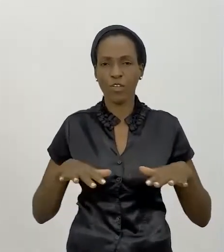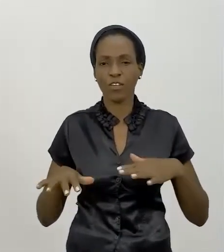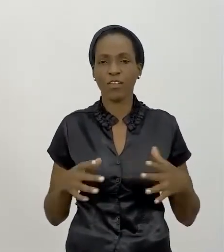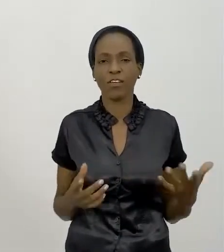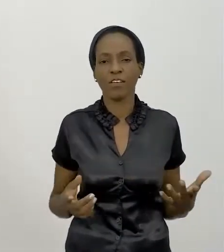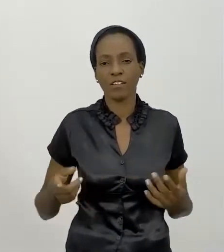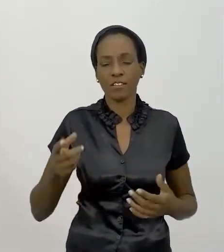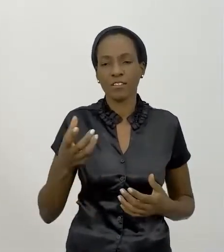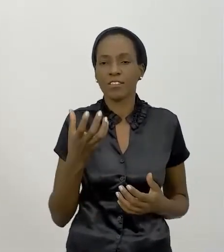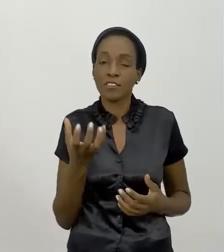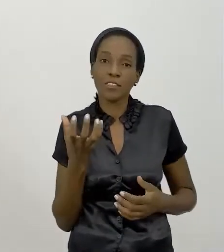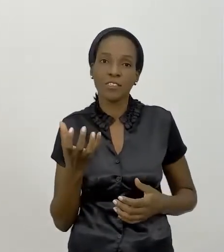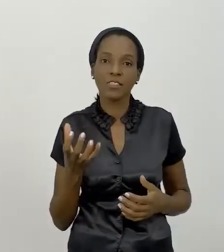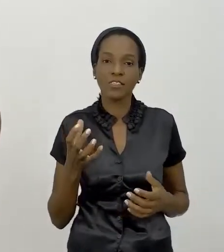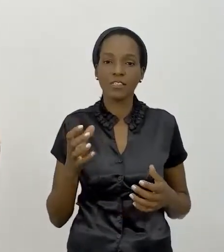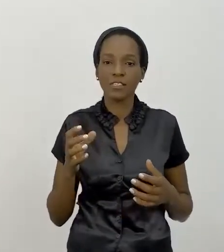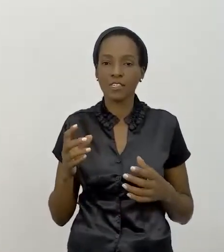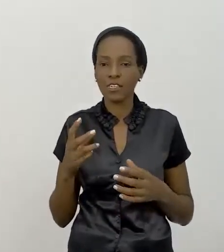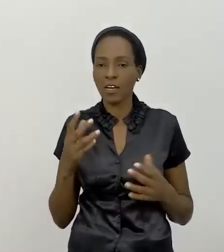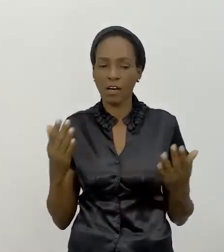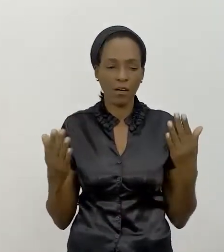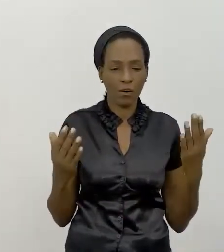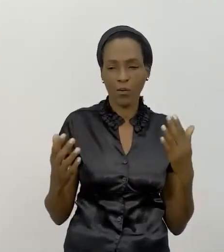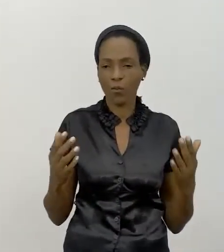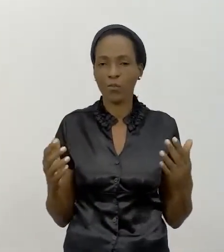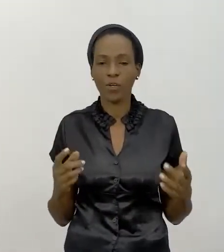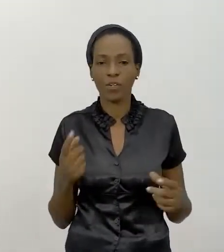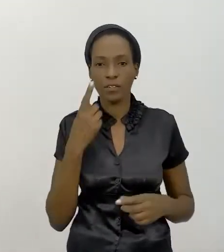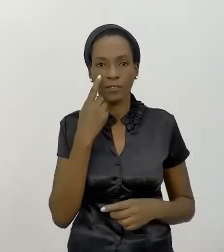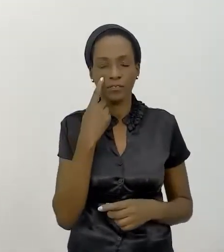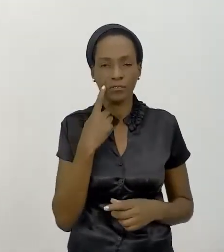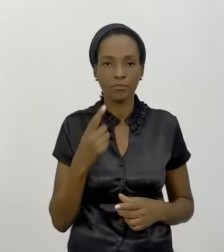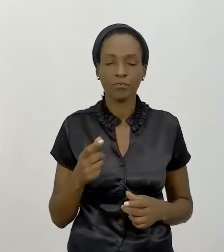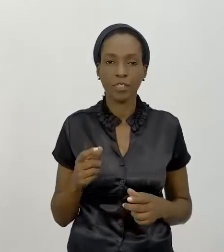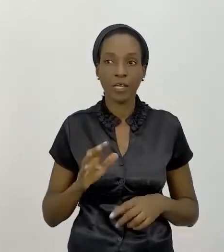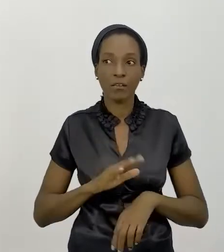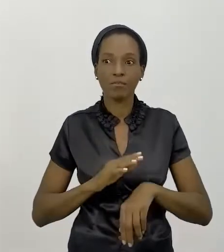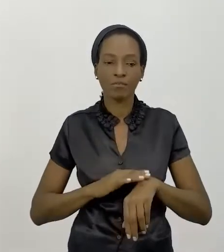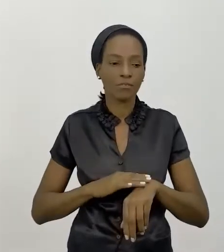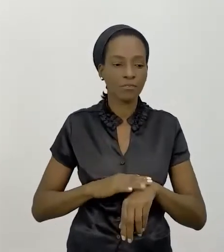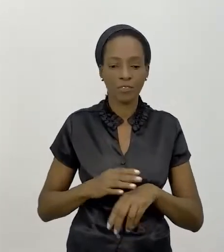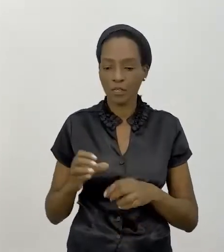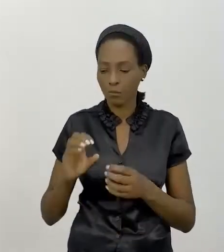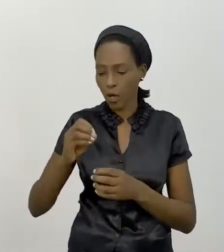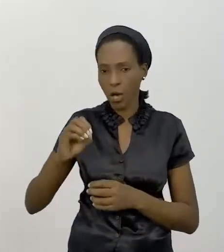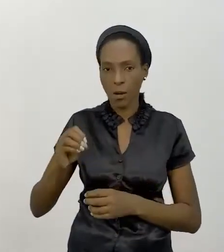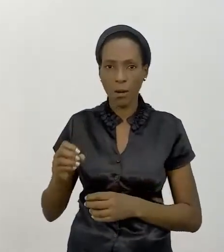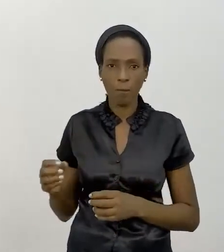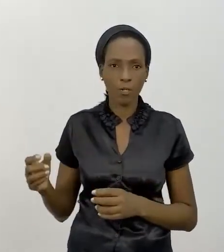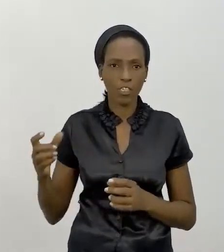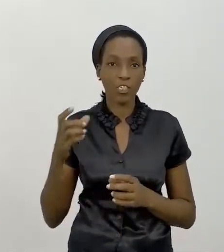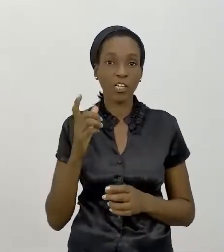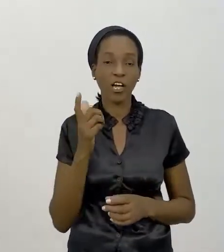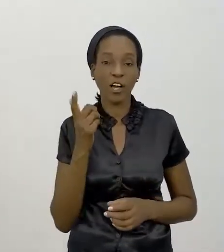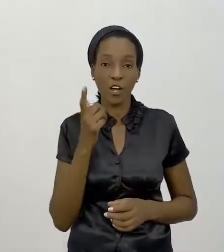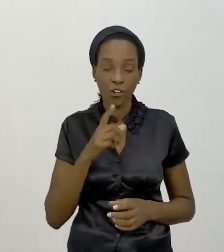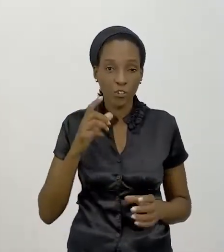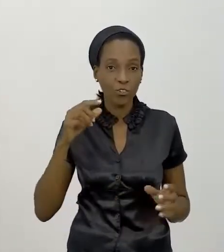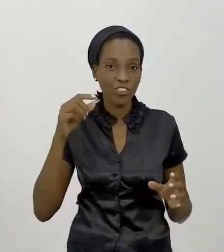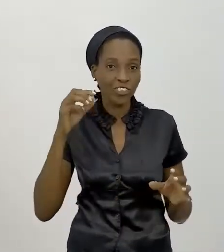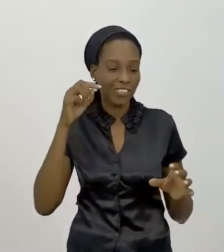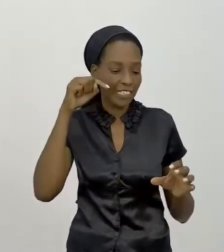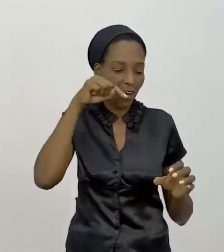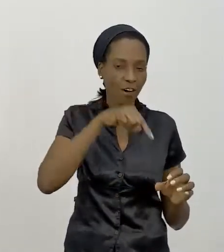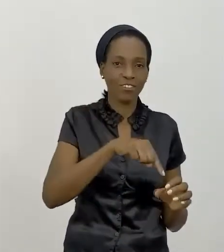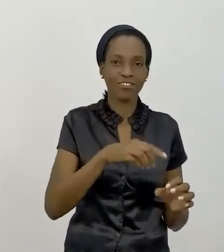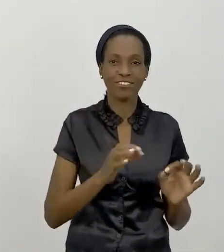gente estava querendo associar a posição da bolinha com o tempo, né? Para ver se essa bolinha chegava no buraco. Em aulas anteriores também a